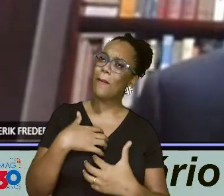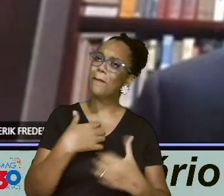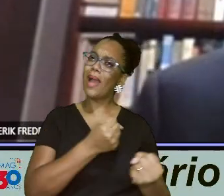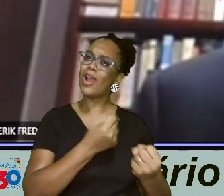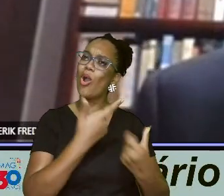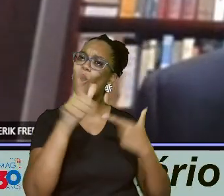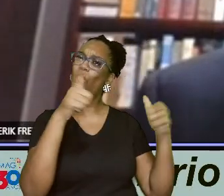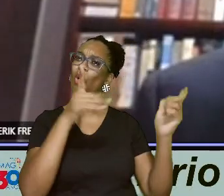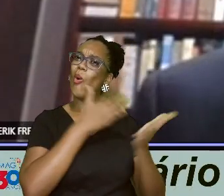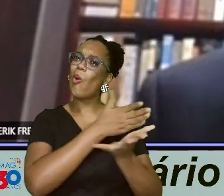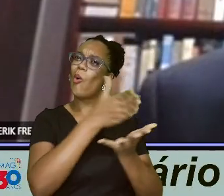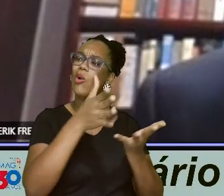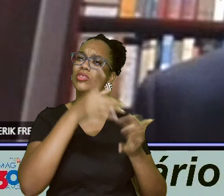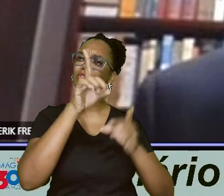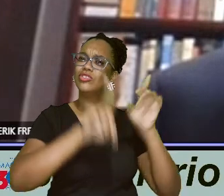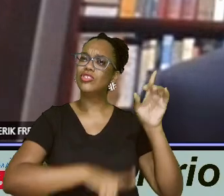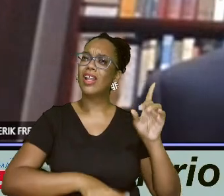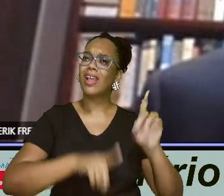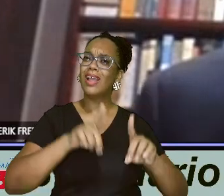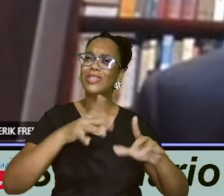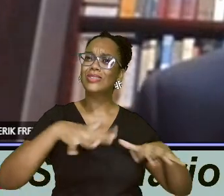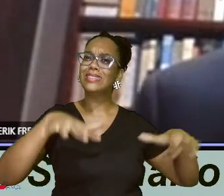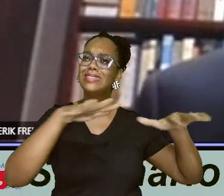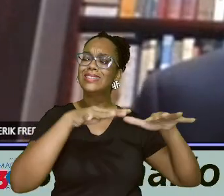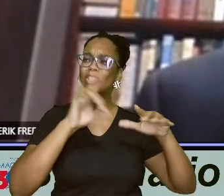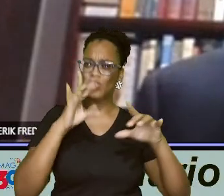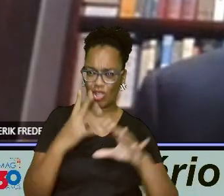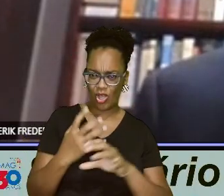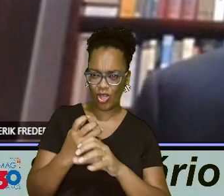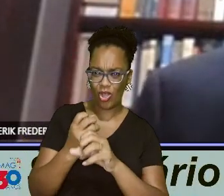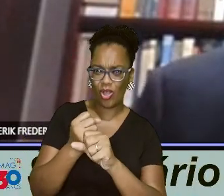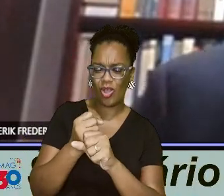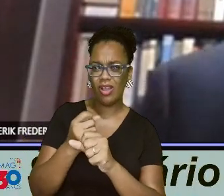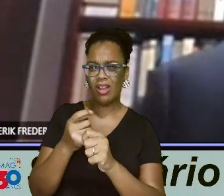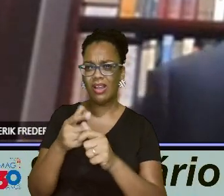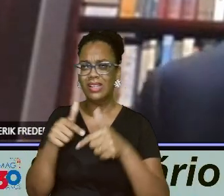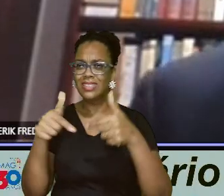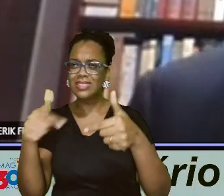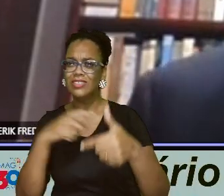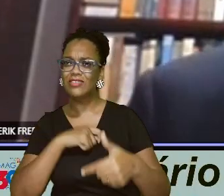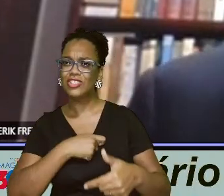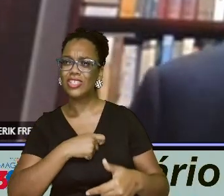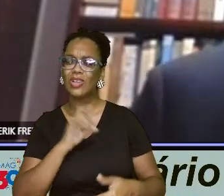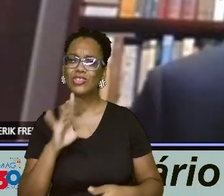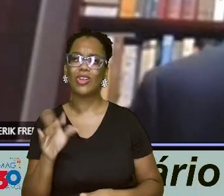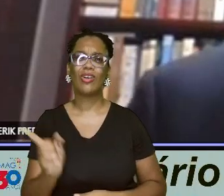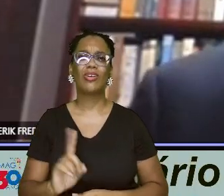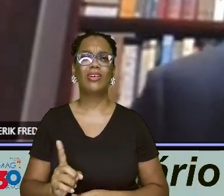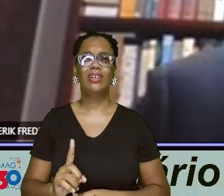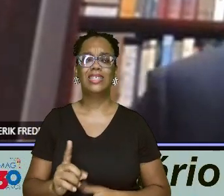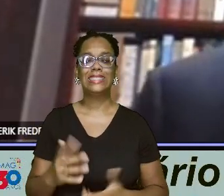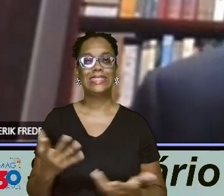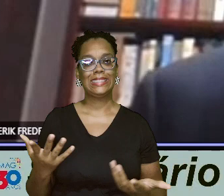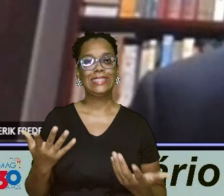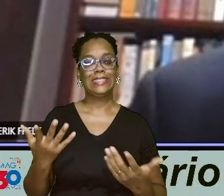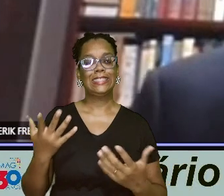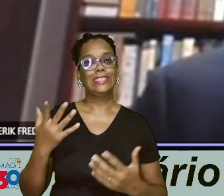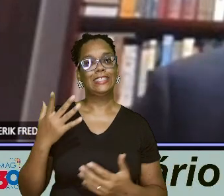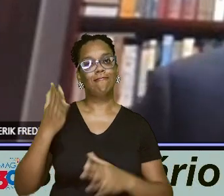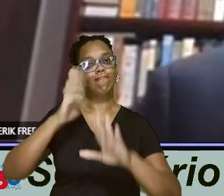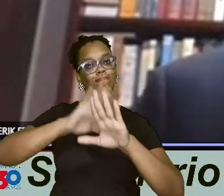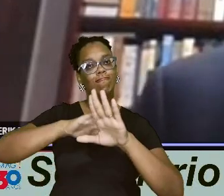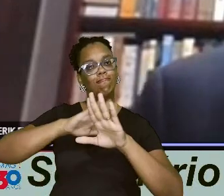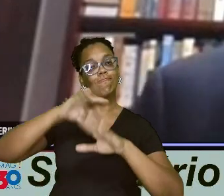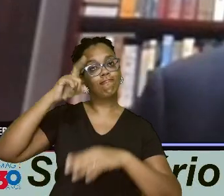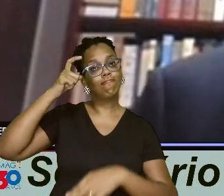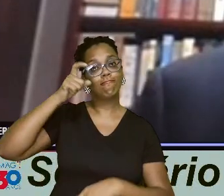apenas o processo tributário, não apenas a execução fiscal. Né? E se trata de um precedente interessantíssimo, porque